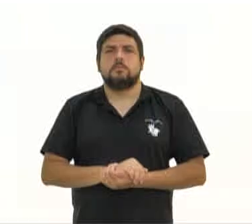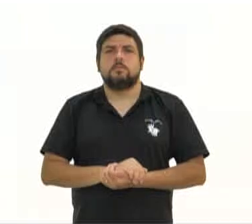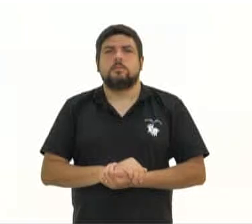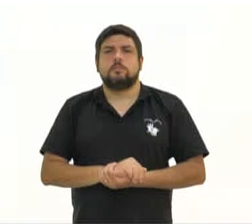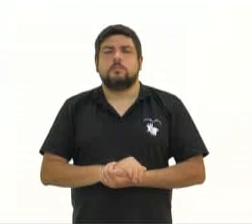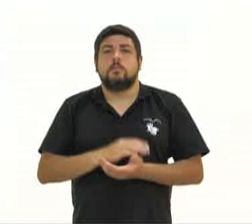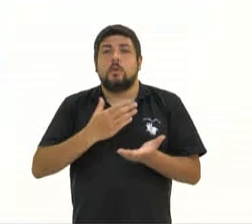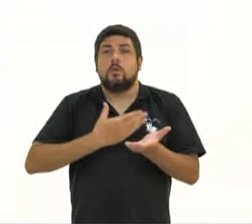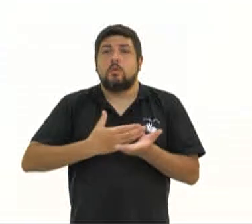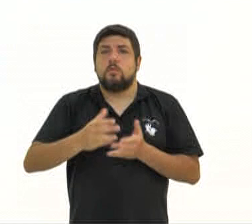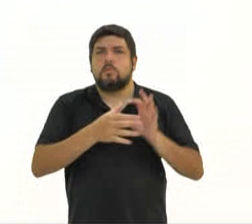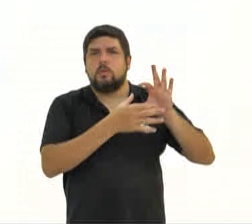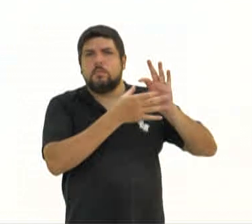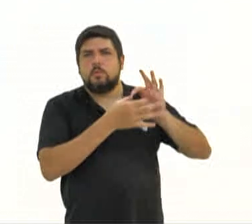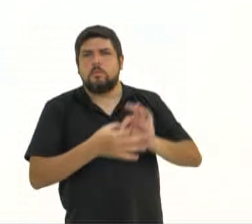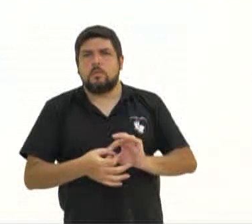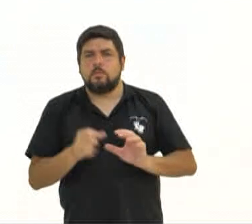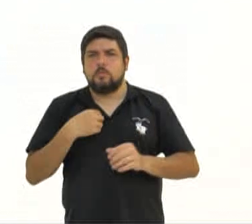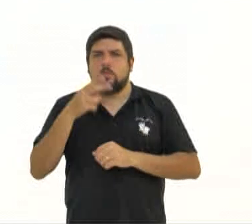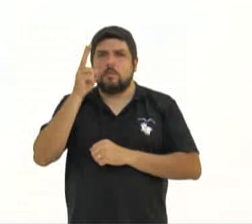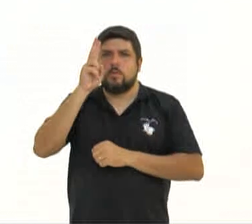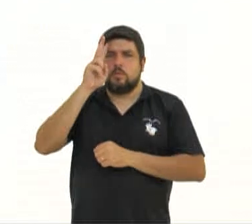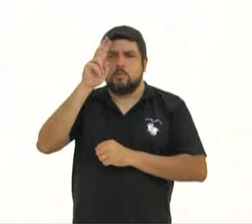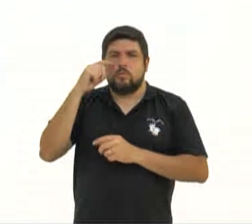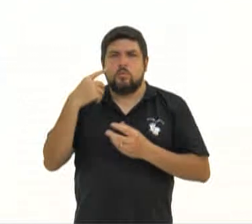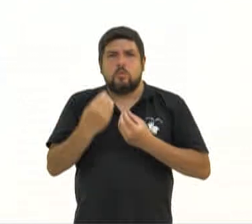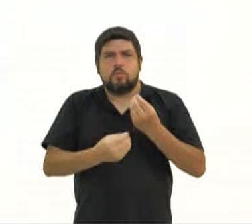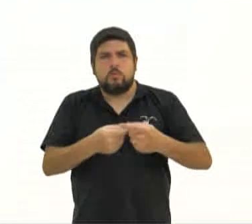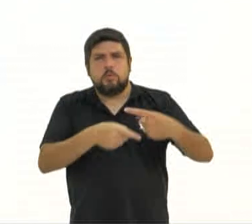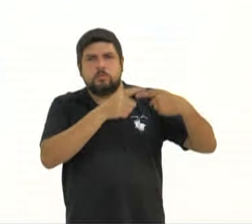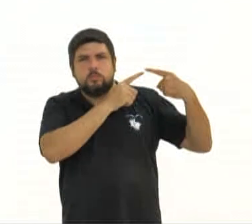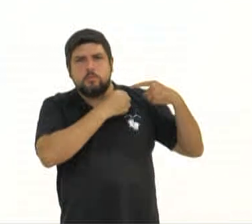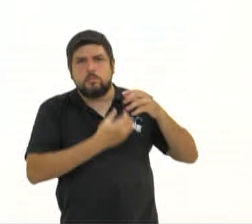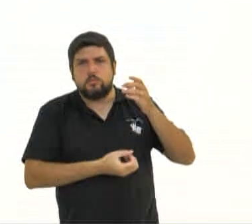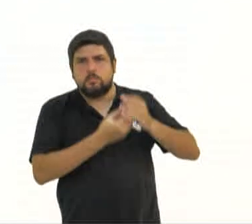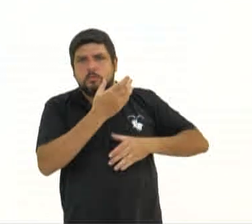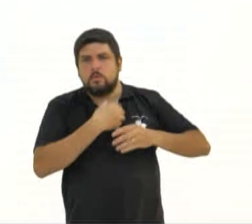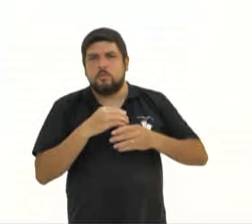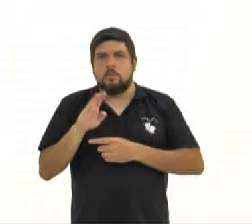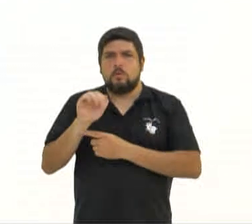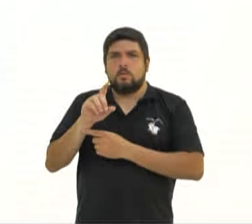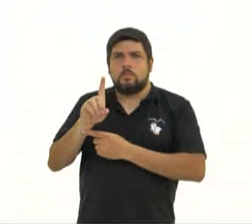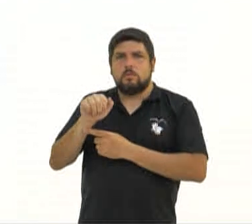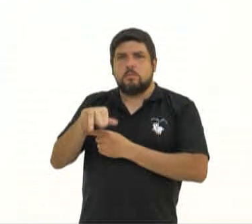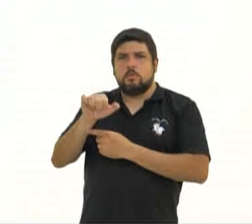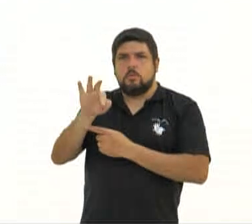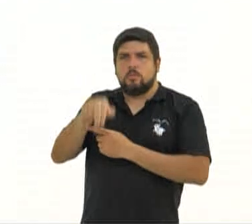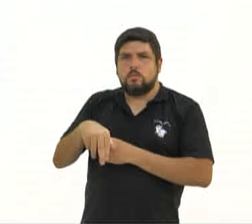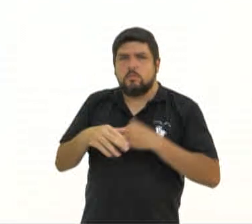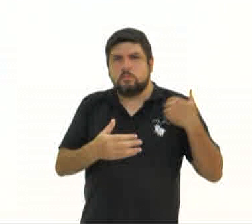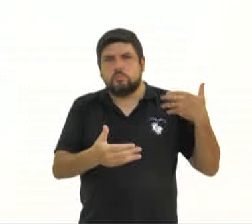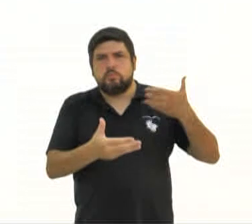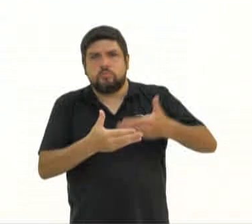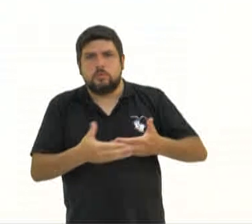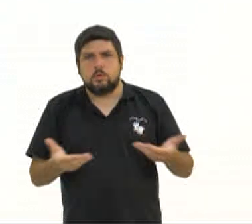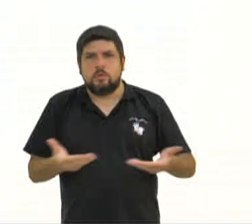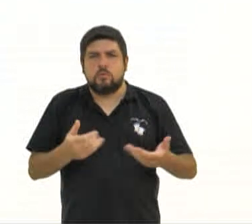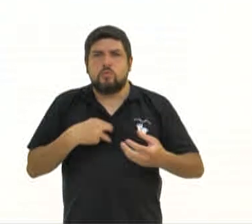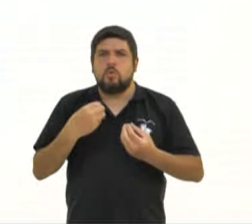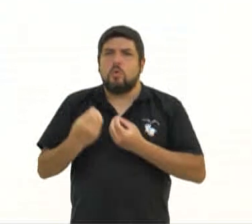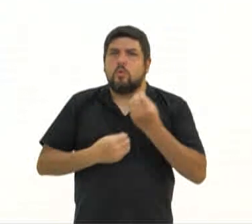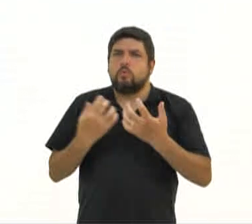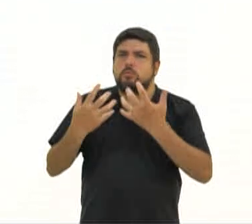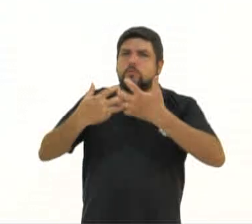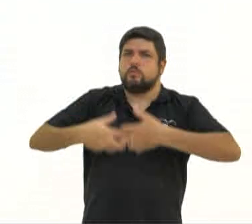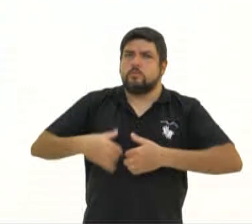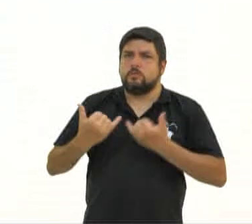com o contexto histórico, né, como que surgiu o badminton, né, a sua evolução, né, até chegarmos na atualidade, como que funciona o jogo